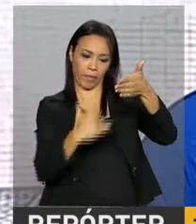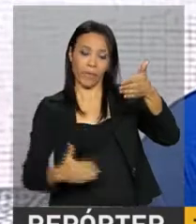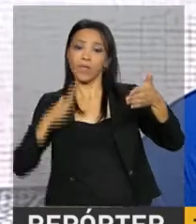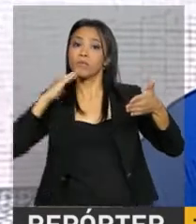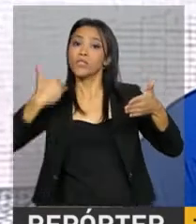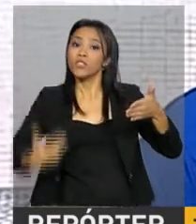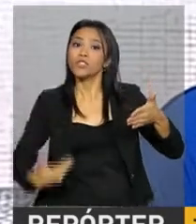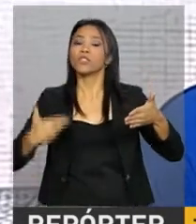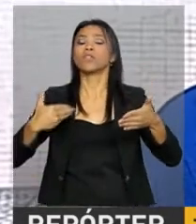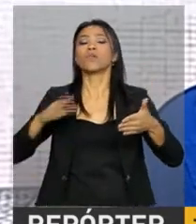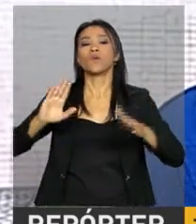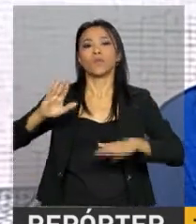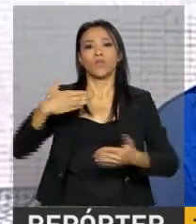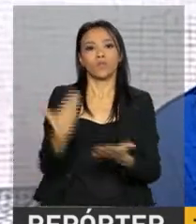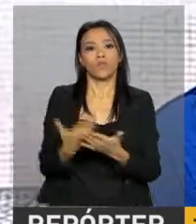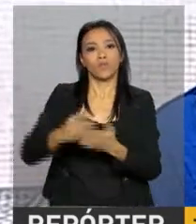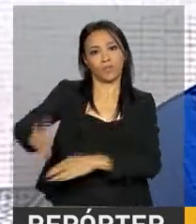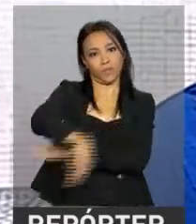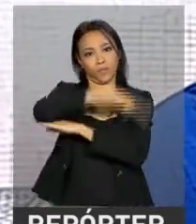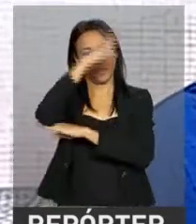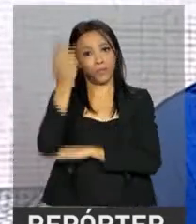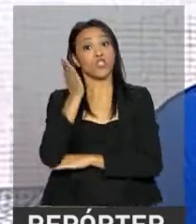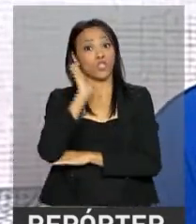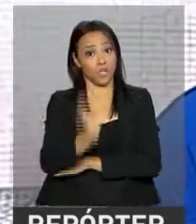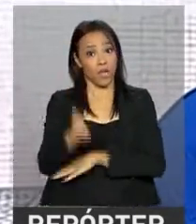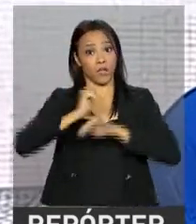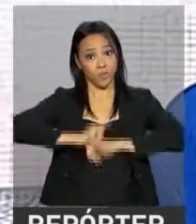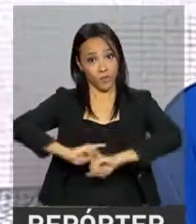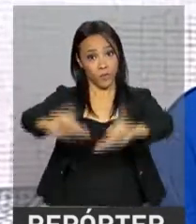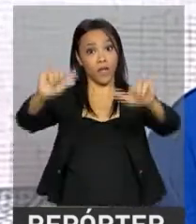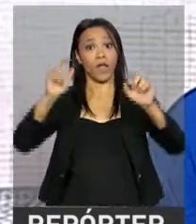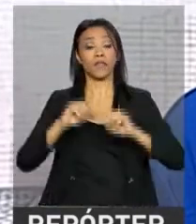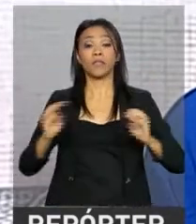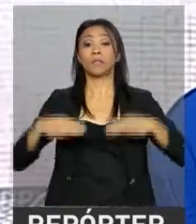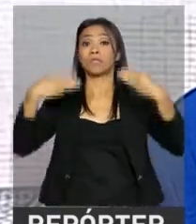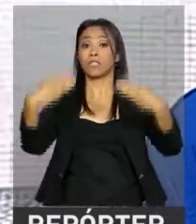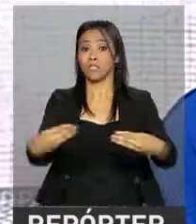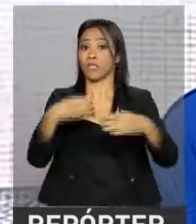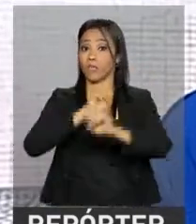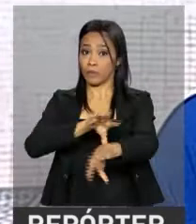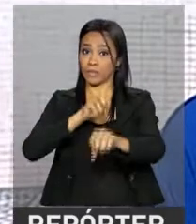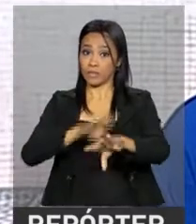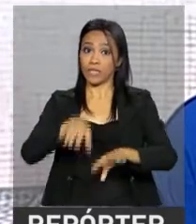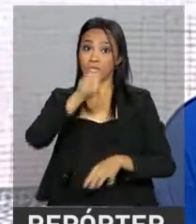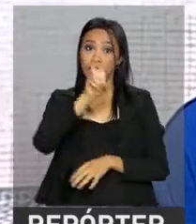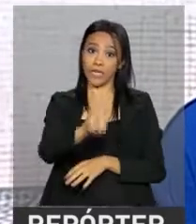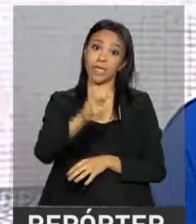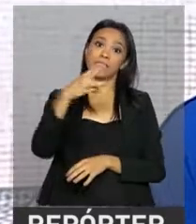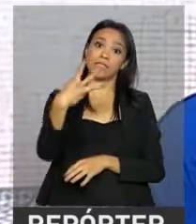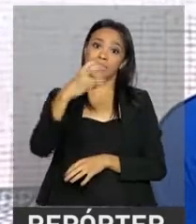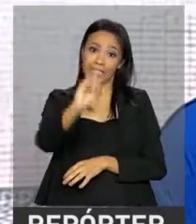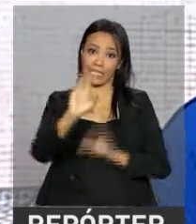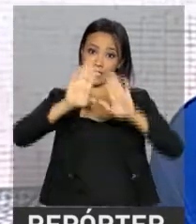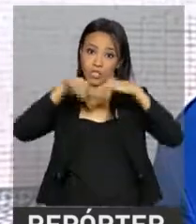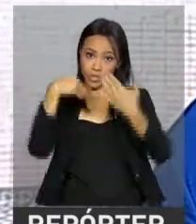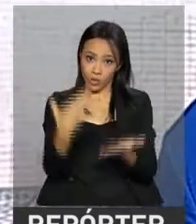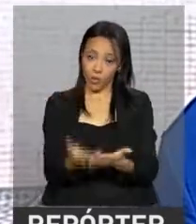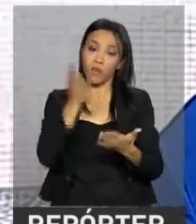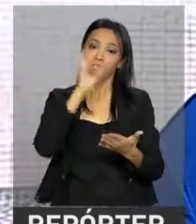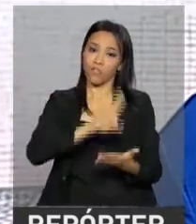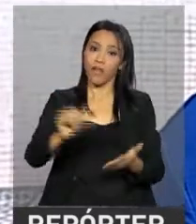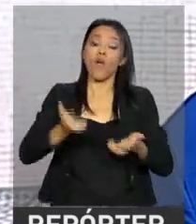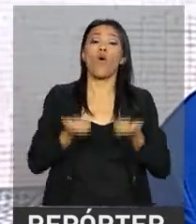de ensino médio integral aceito foi divulgada pelo Ministério da Educação. São 530 escolas que vão